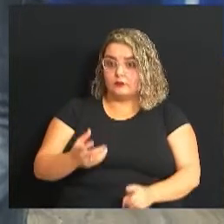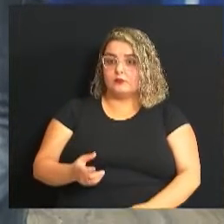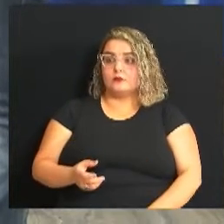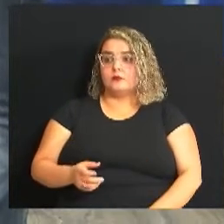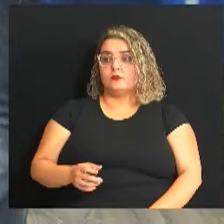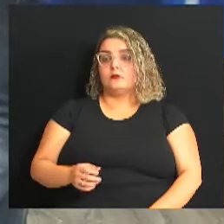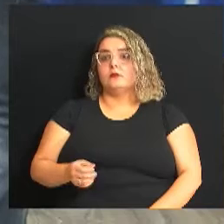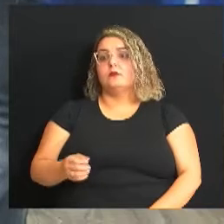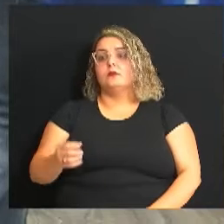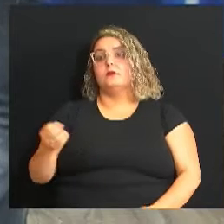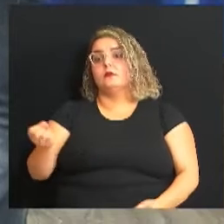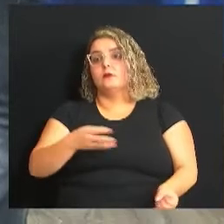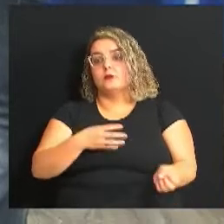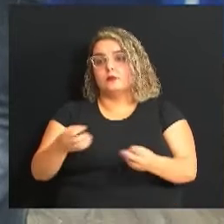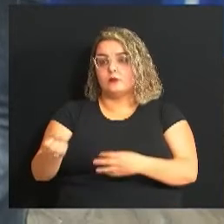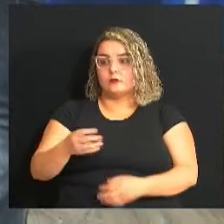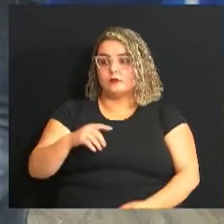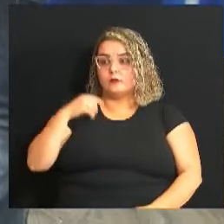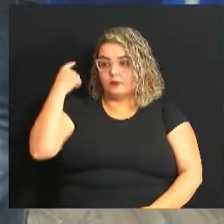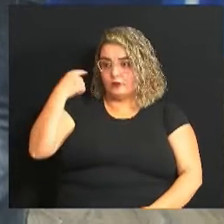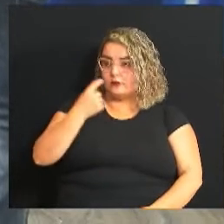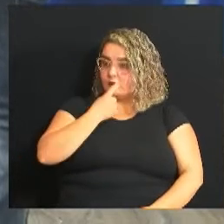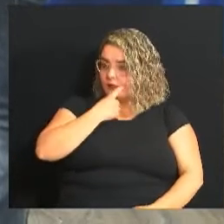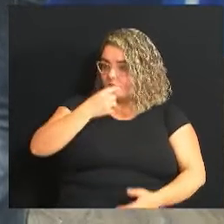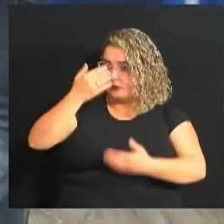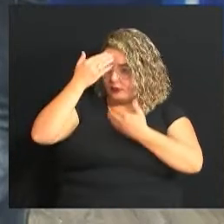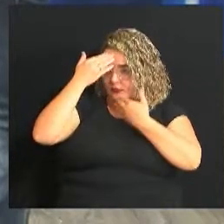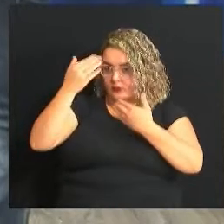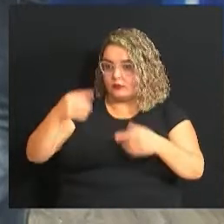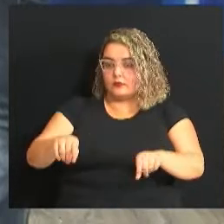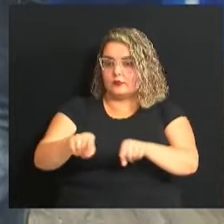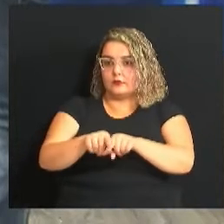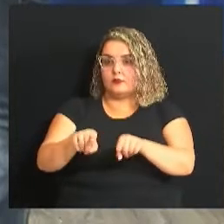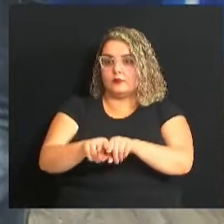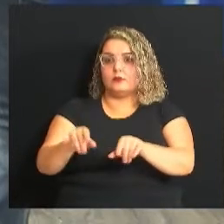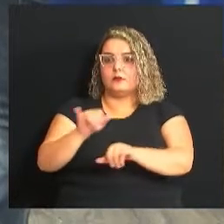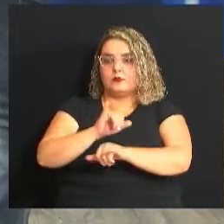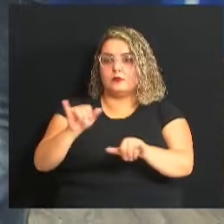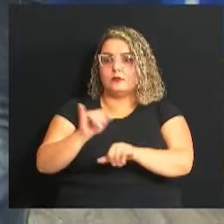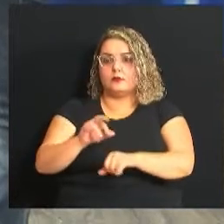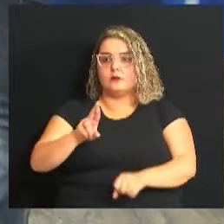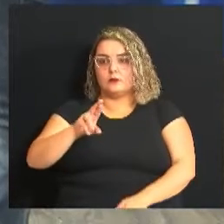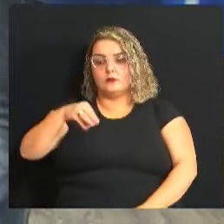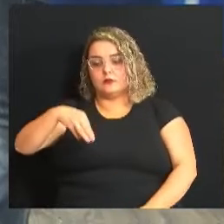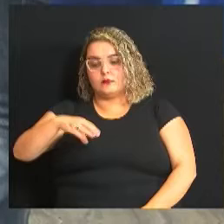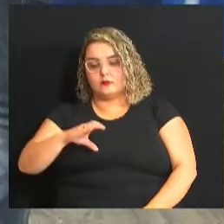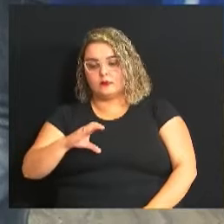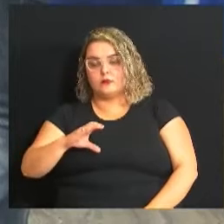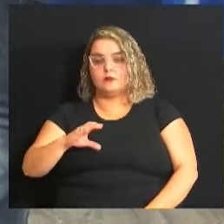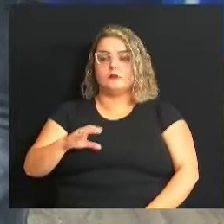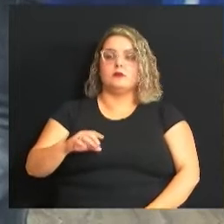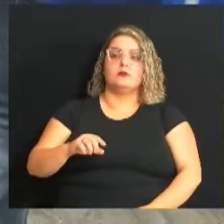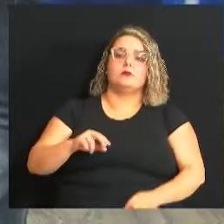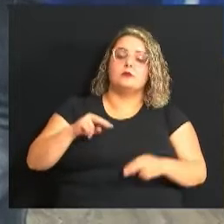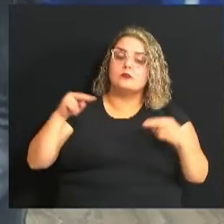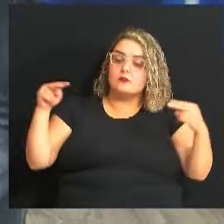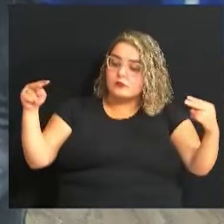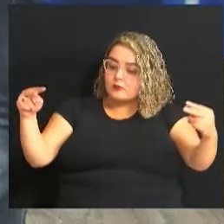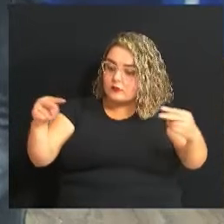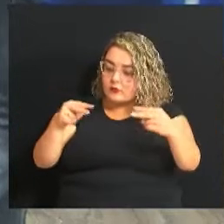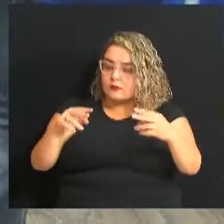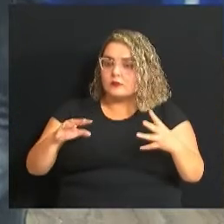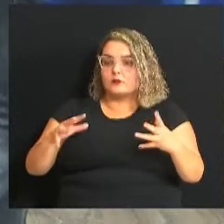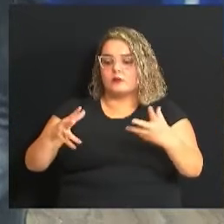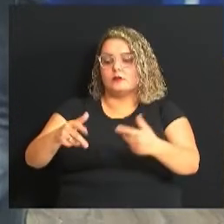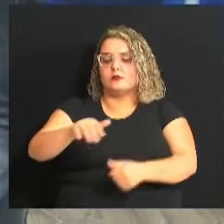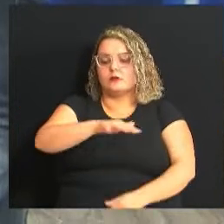ficar atualizado. Mirna Abreu, muito obrigado também pelas notícias da Metrópole de Campinas, fazendo este panorama da área de